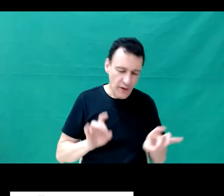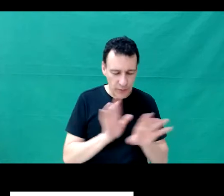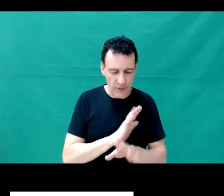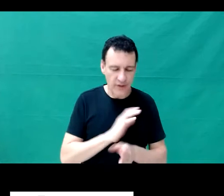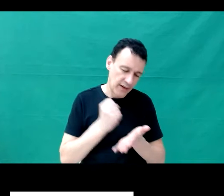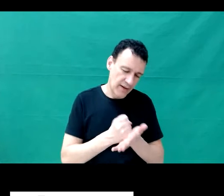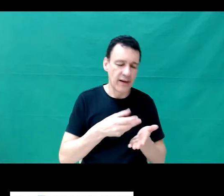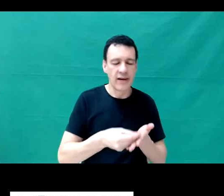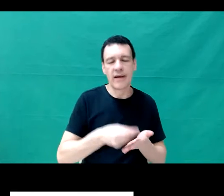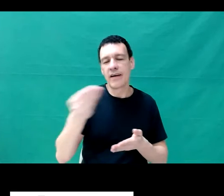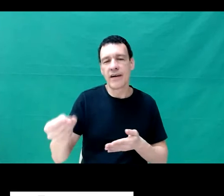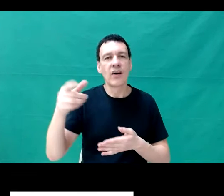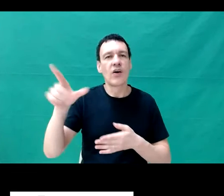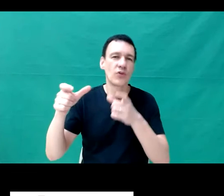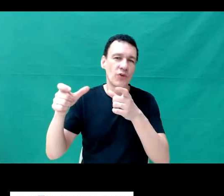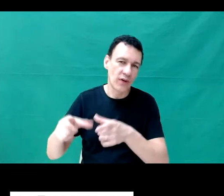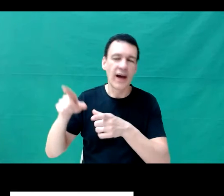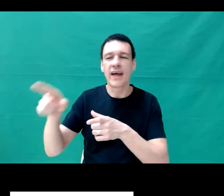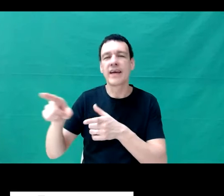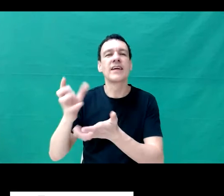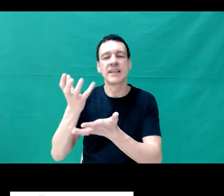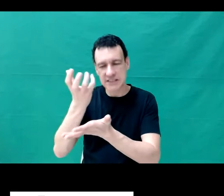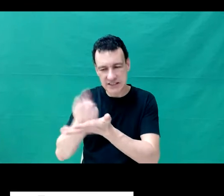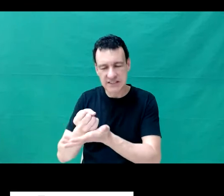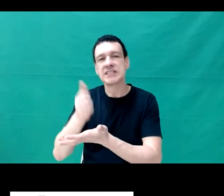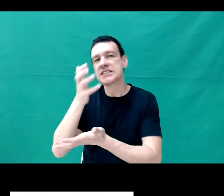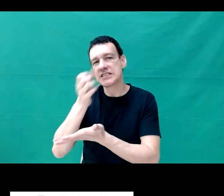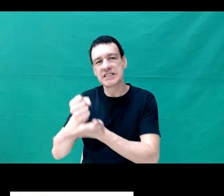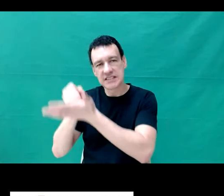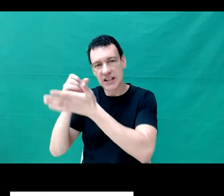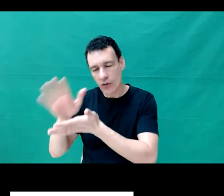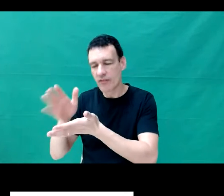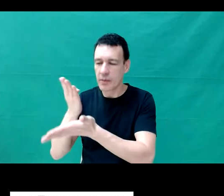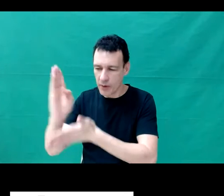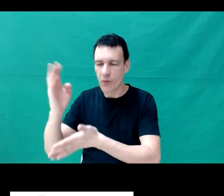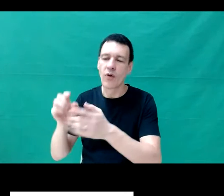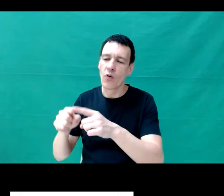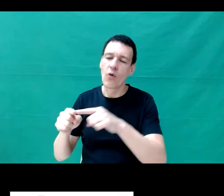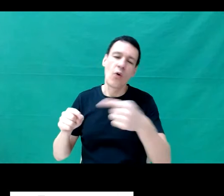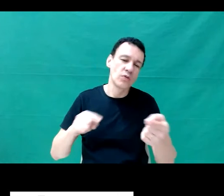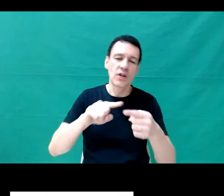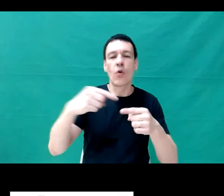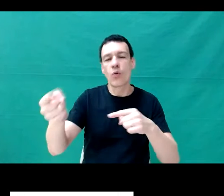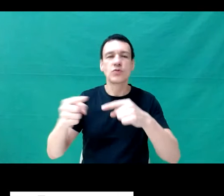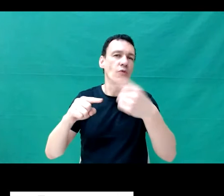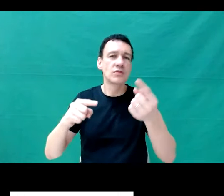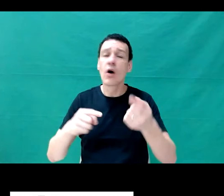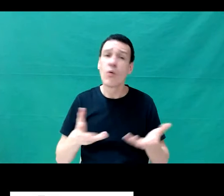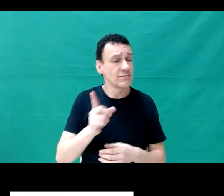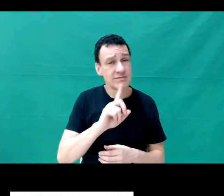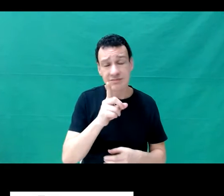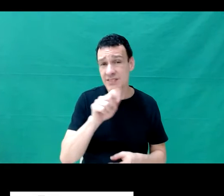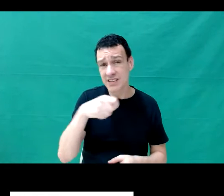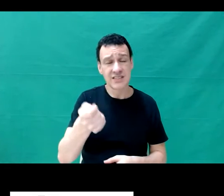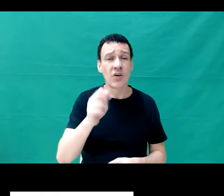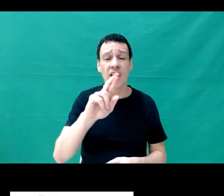dava baixa, tudo mais. Hoje a gente tem robôs, né, codados, né, em várias linguagens que se chamam RPA,